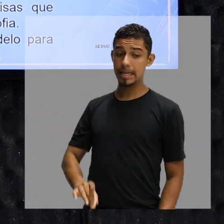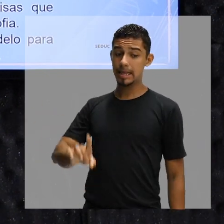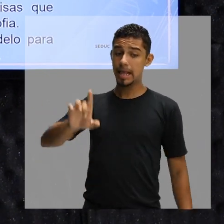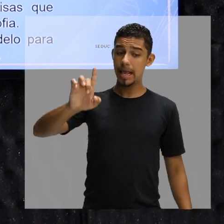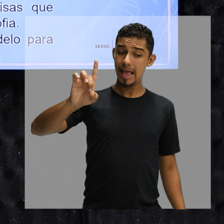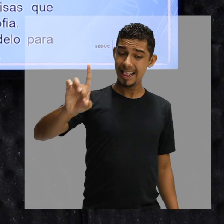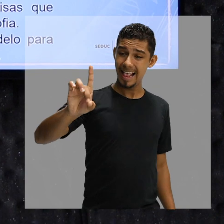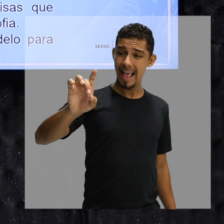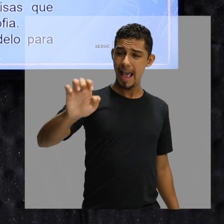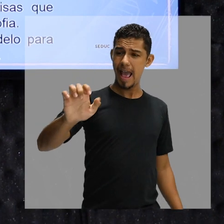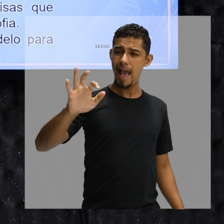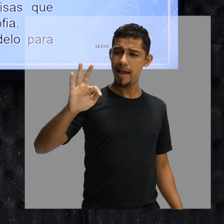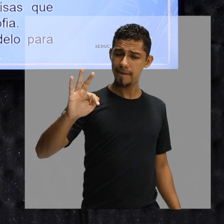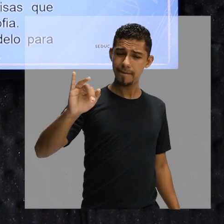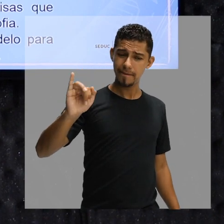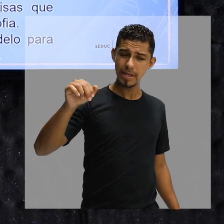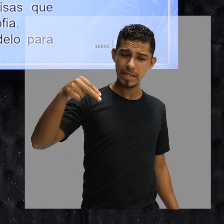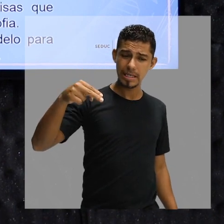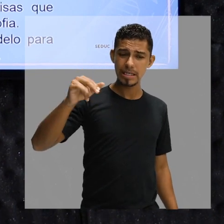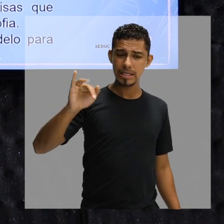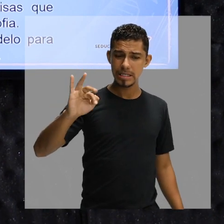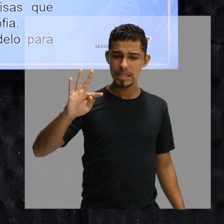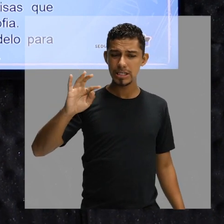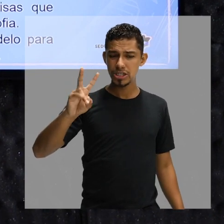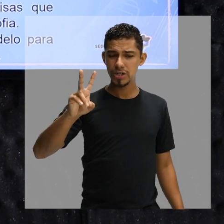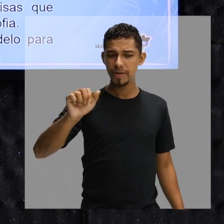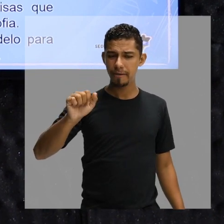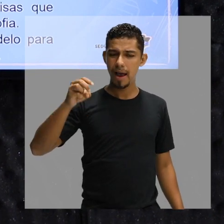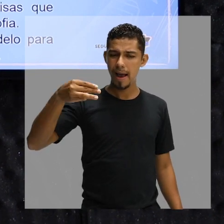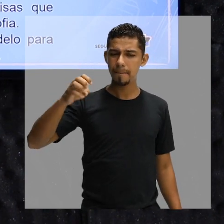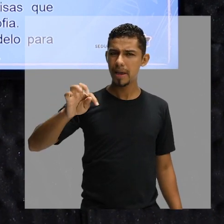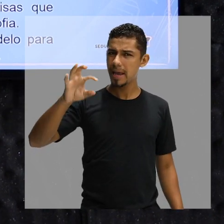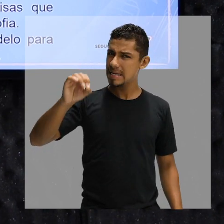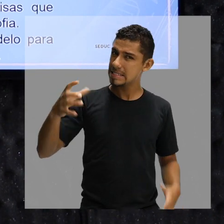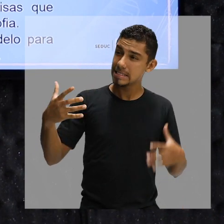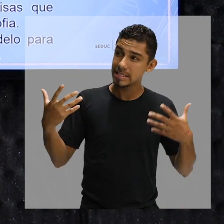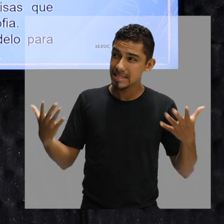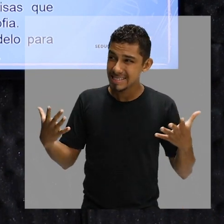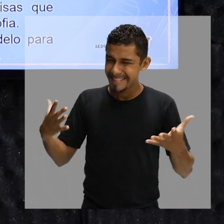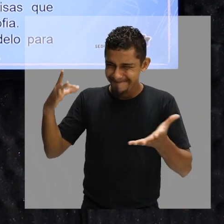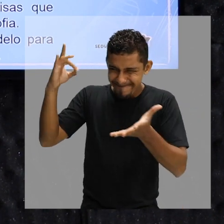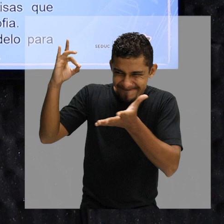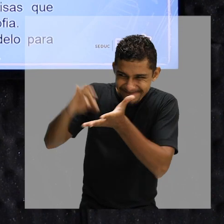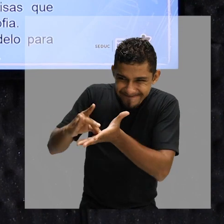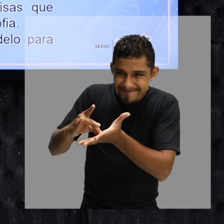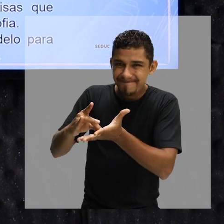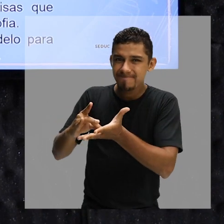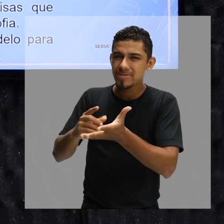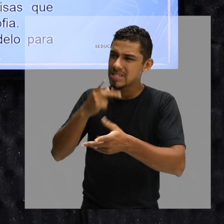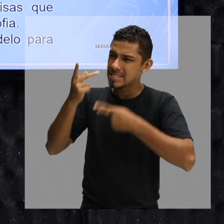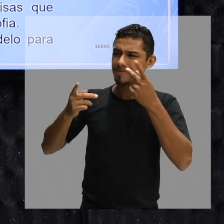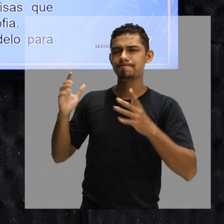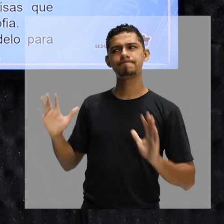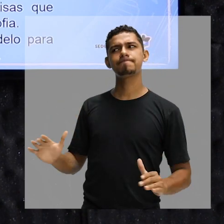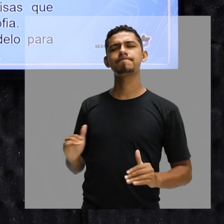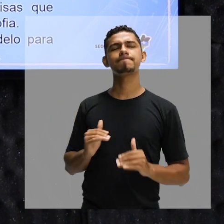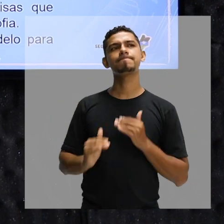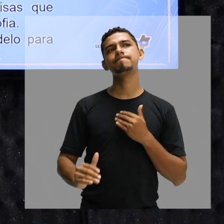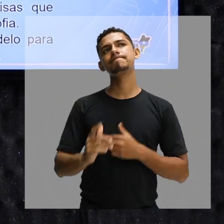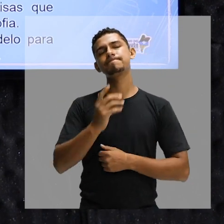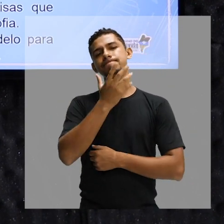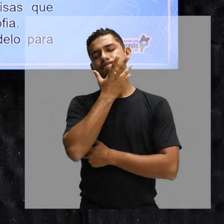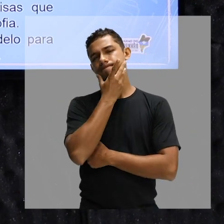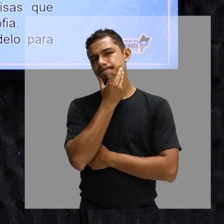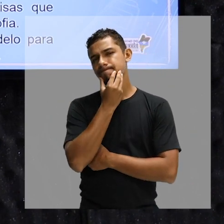palavra extremamente fechada, dando uma ideia muito concreta, muito absoluta, já fica estranho,